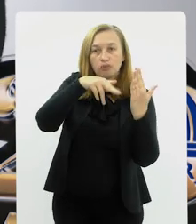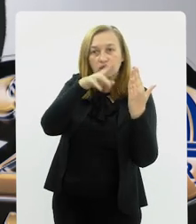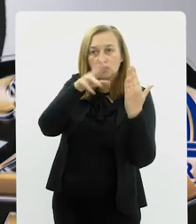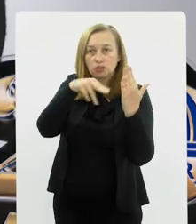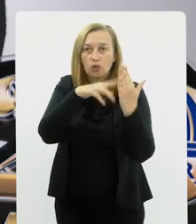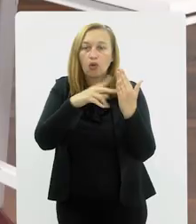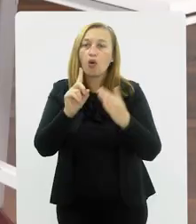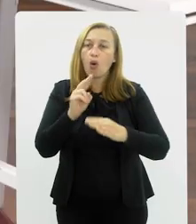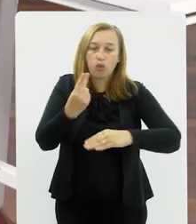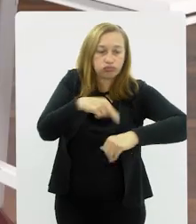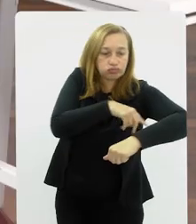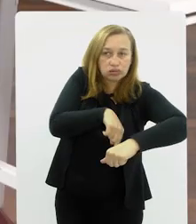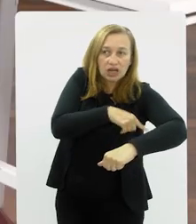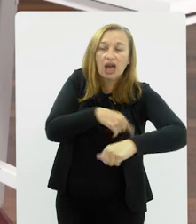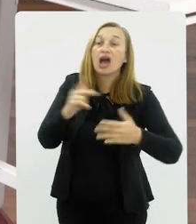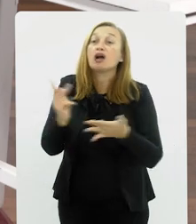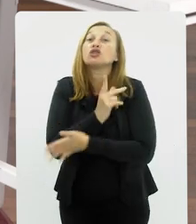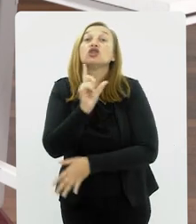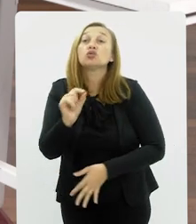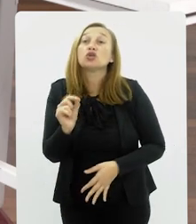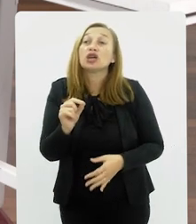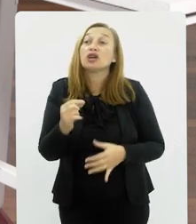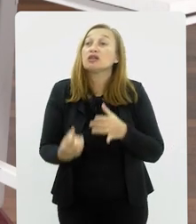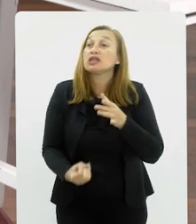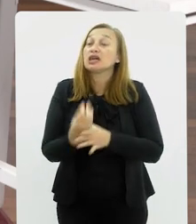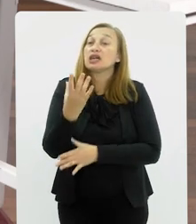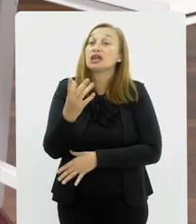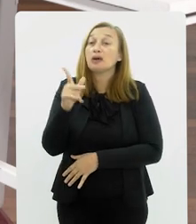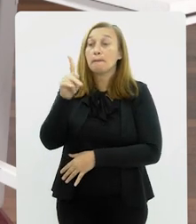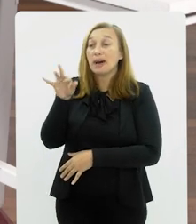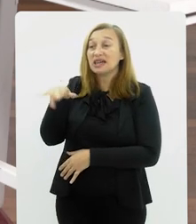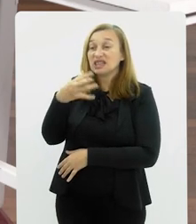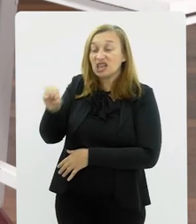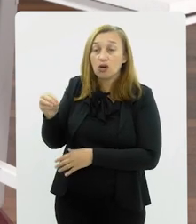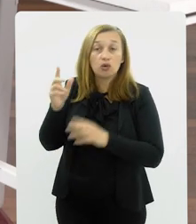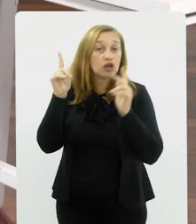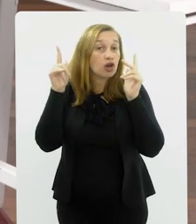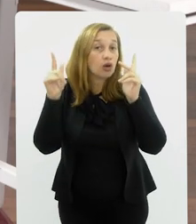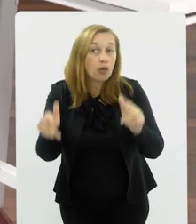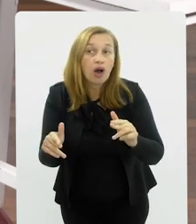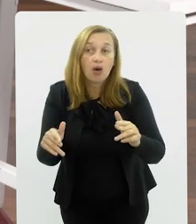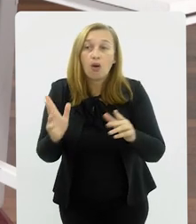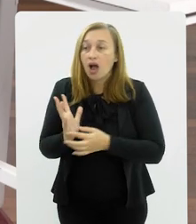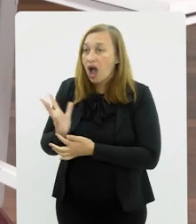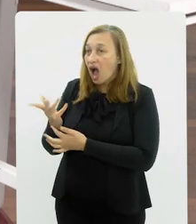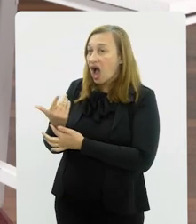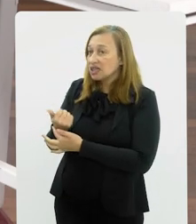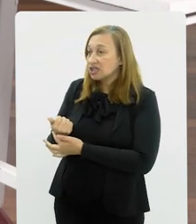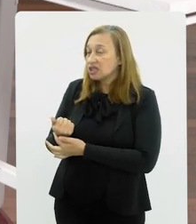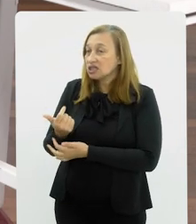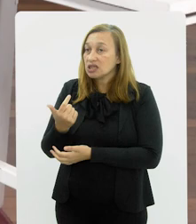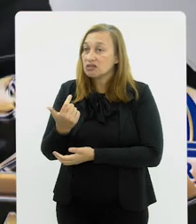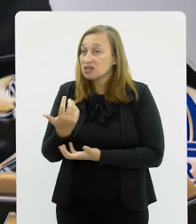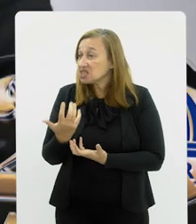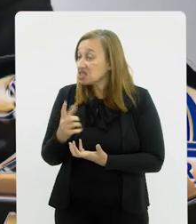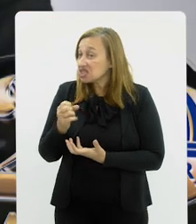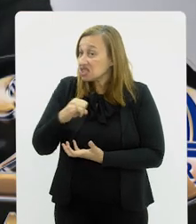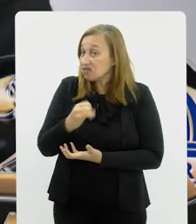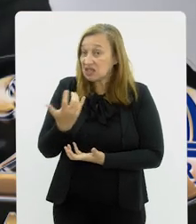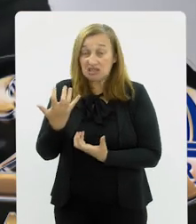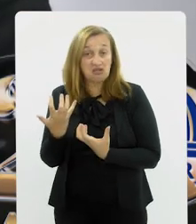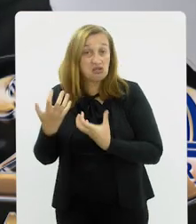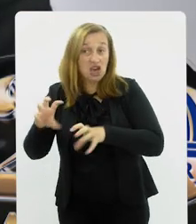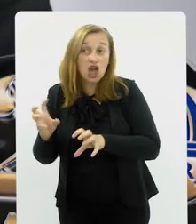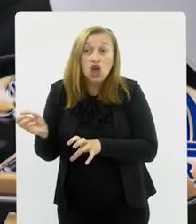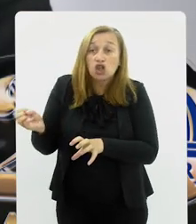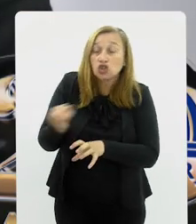Tem a cozinheira. É, aí o que acontece? Você cria um mesmo padrão artístico, né? Porque se você não se permite